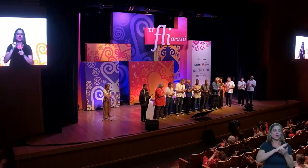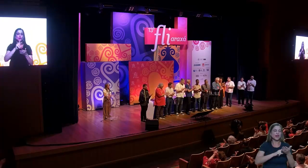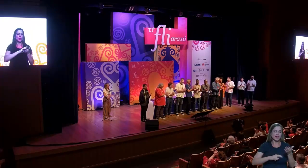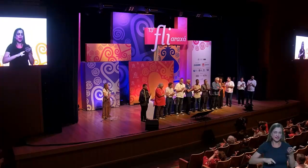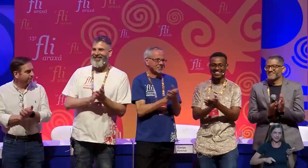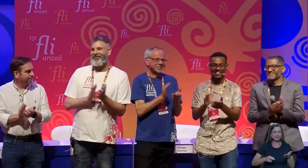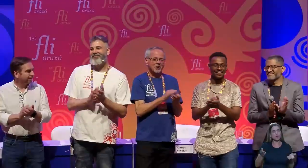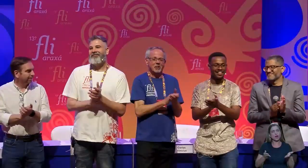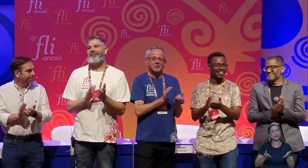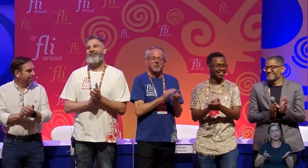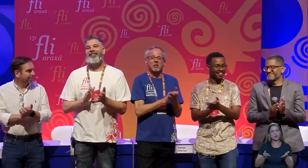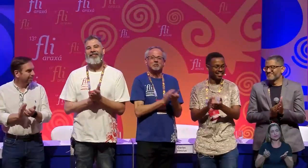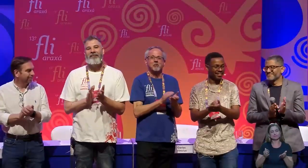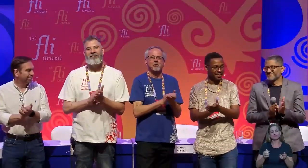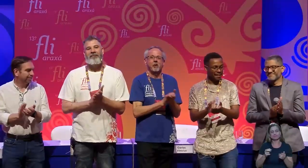festival.